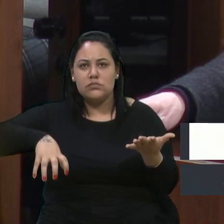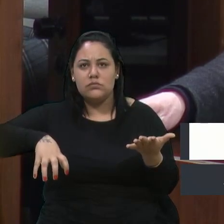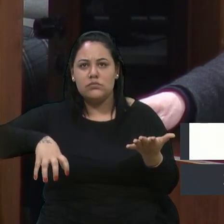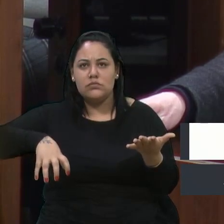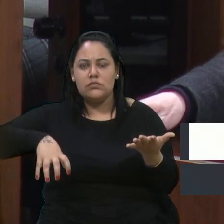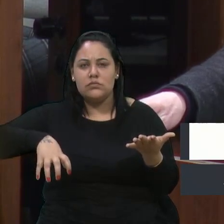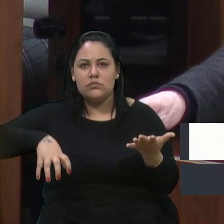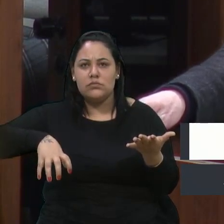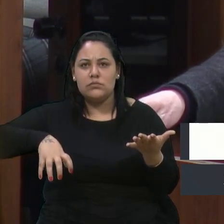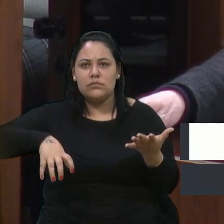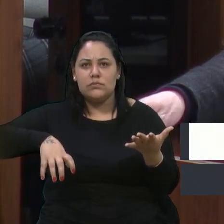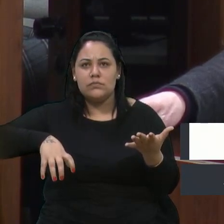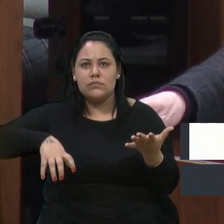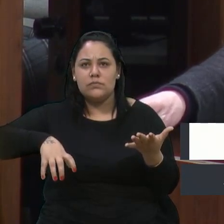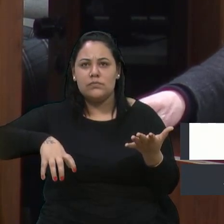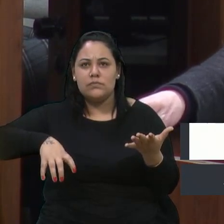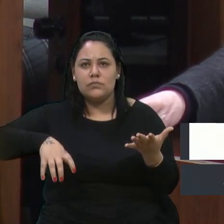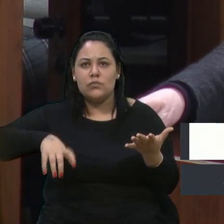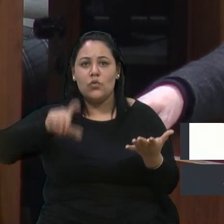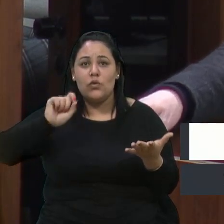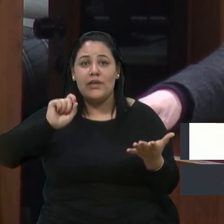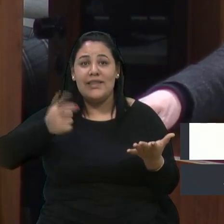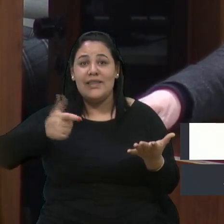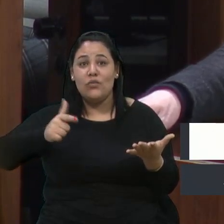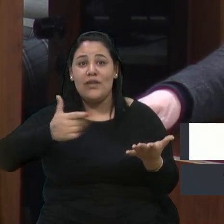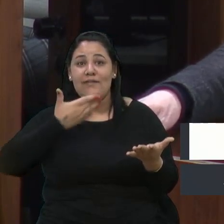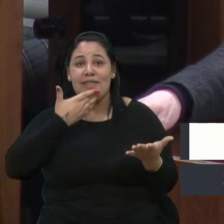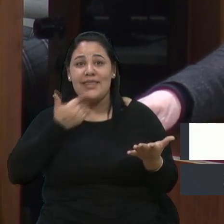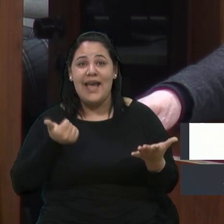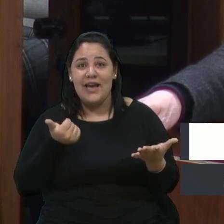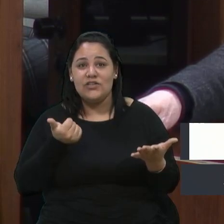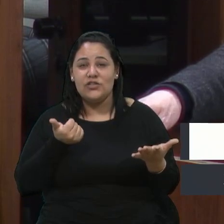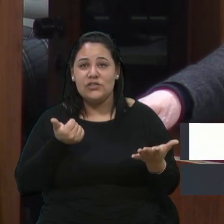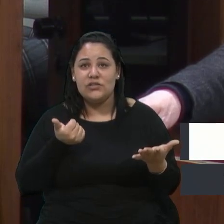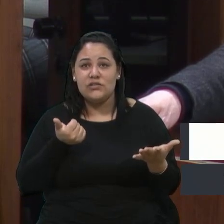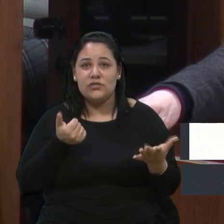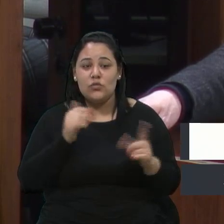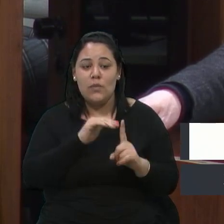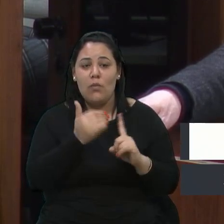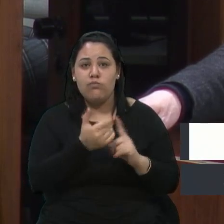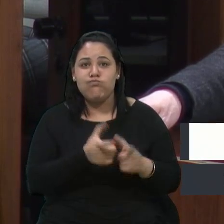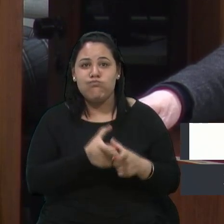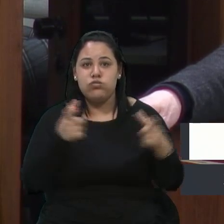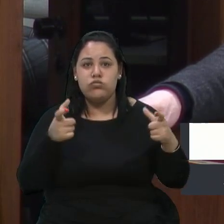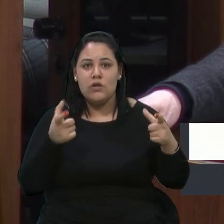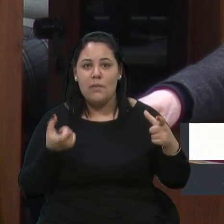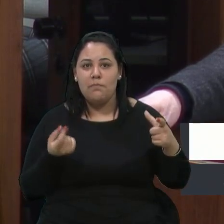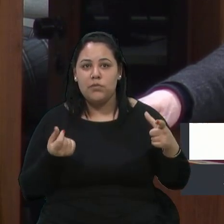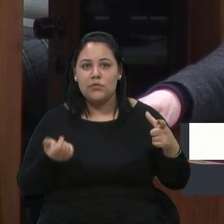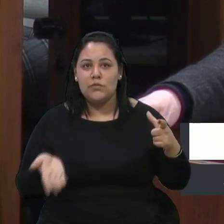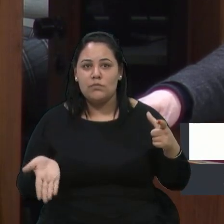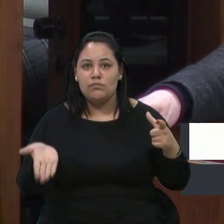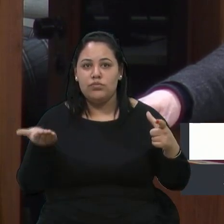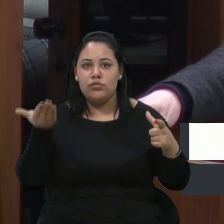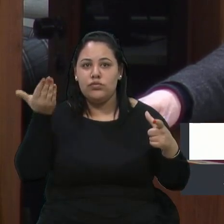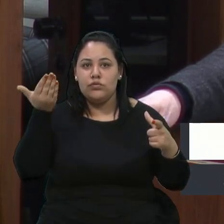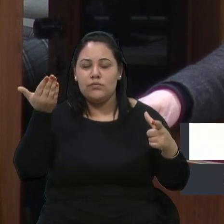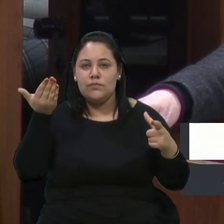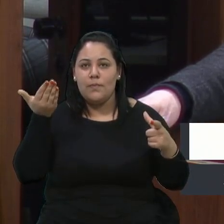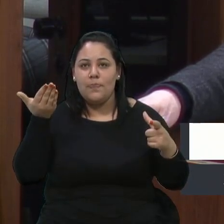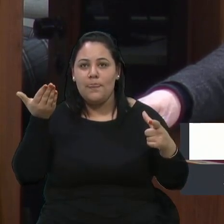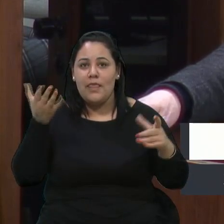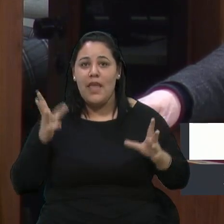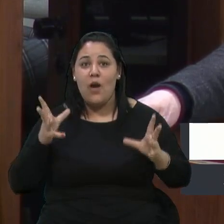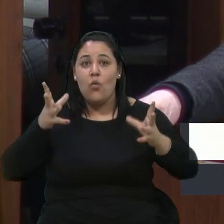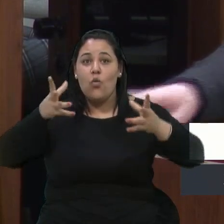As grandes desvantagens de um monopólio são o preço mais alto e a quantidade ofertada menor em